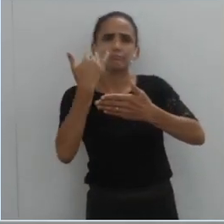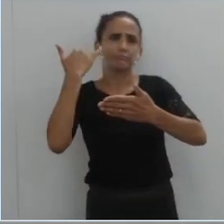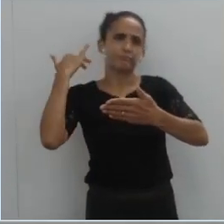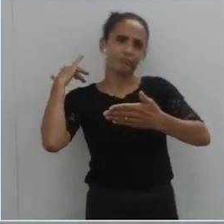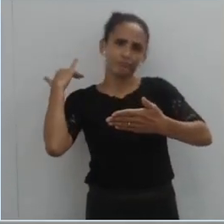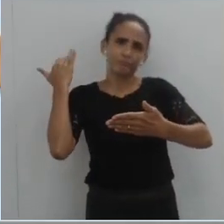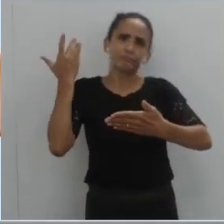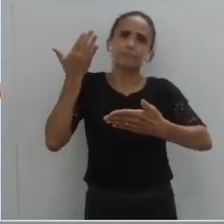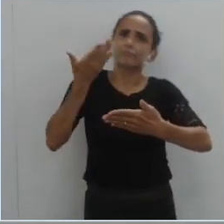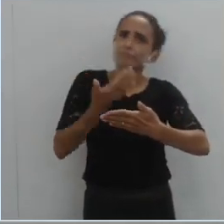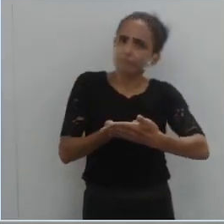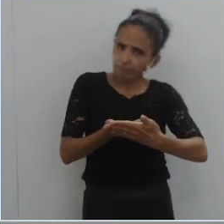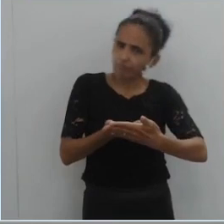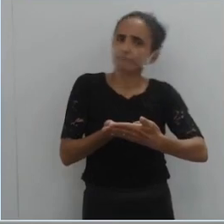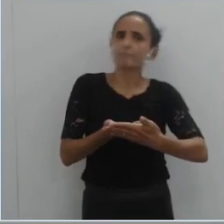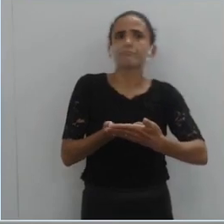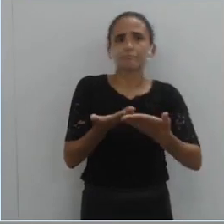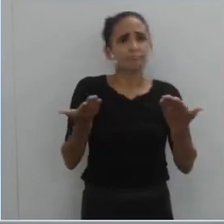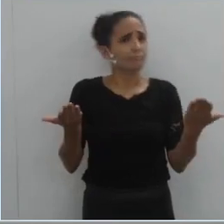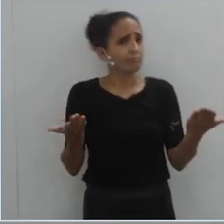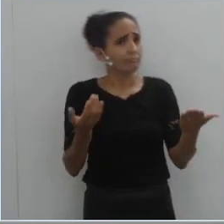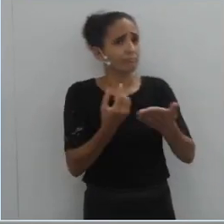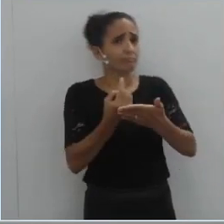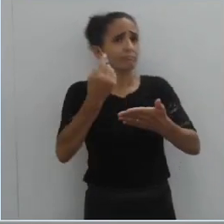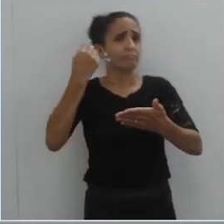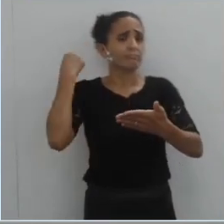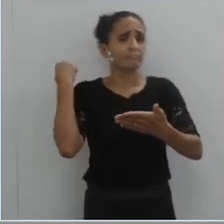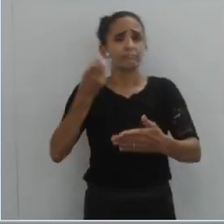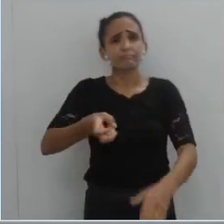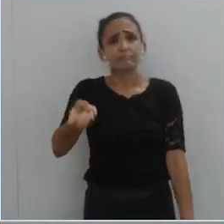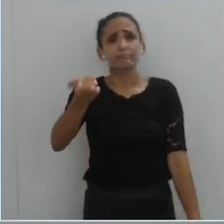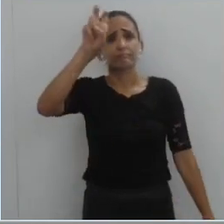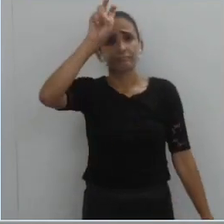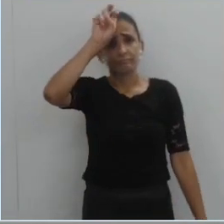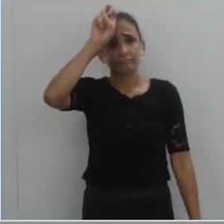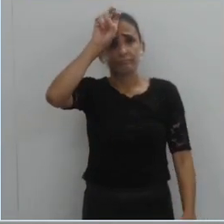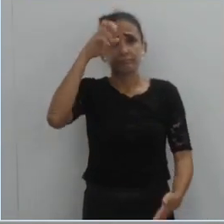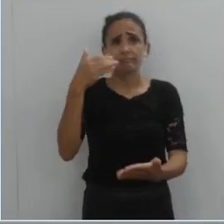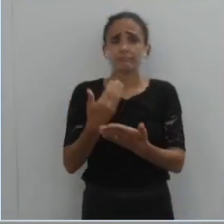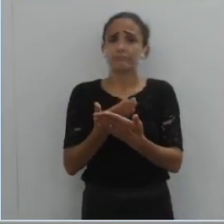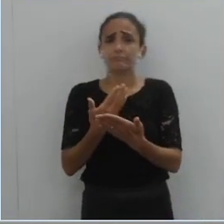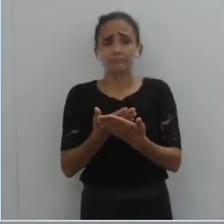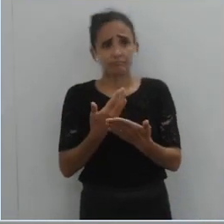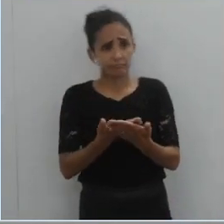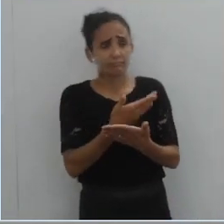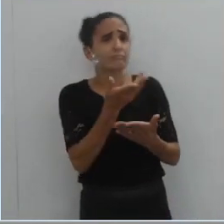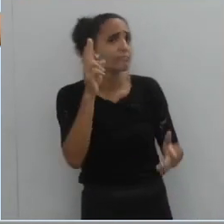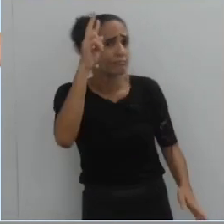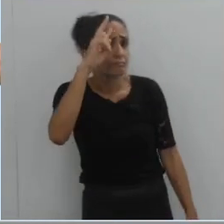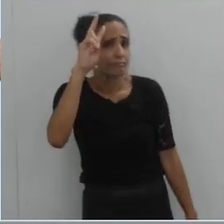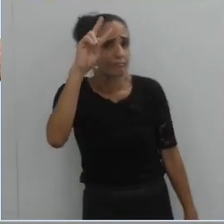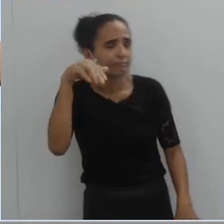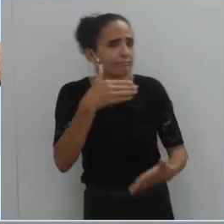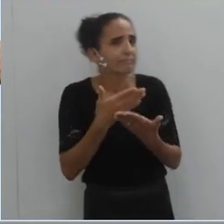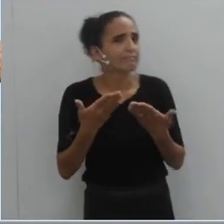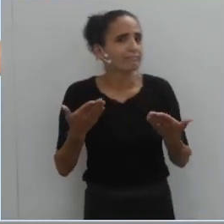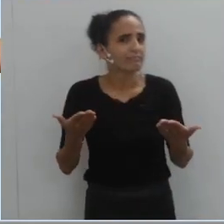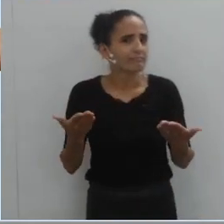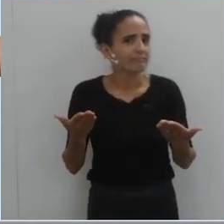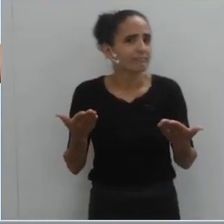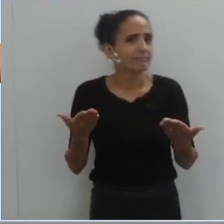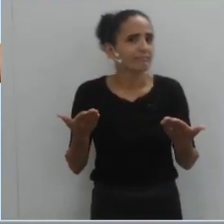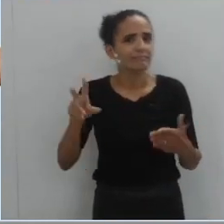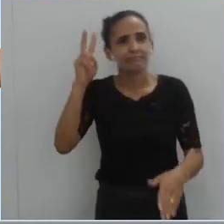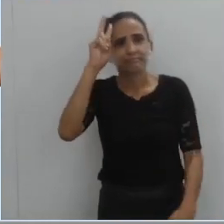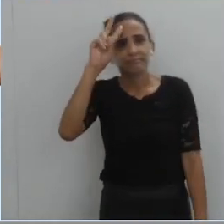de longas datas. Seja da época lá do Egito Antigo, quando a gente estudou na primeira unidade. Estão lembrados? Estão lembrados?